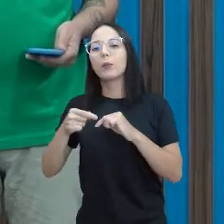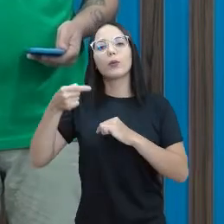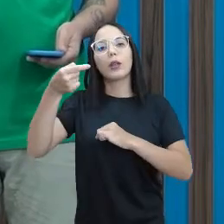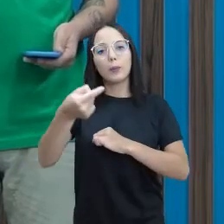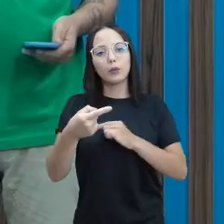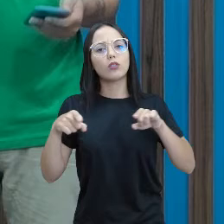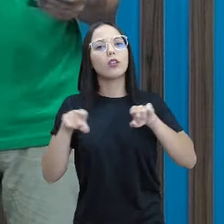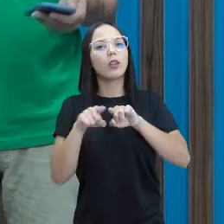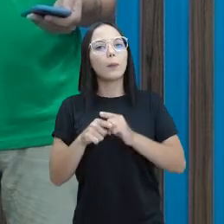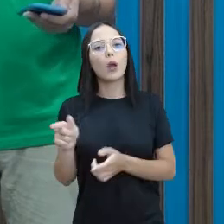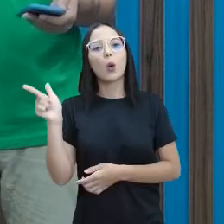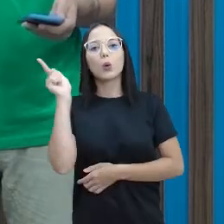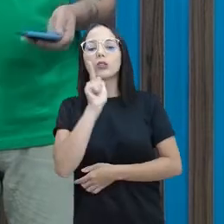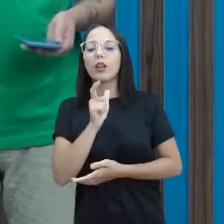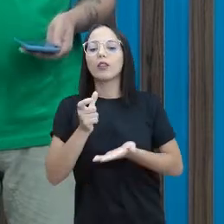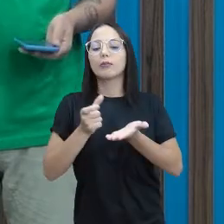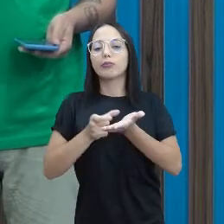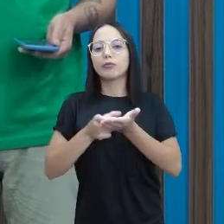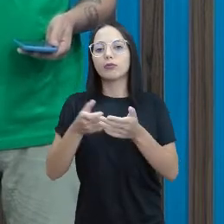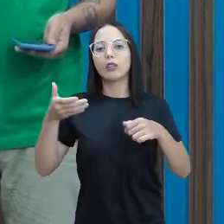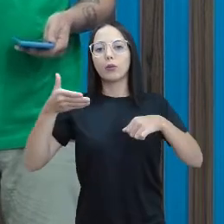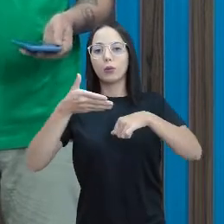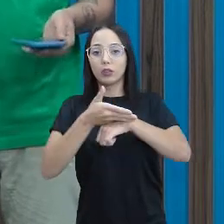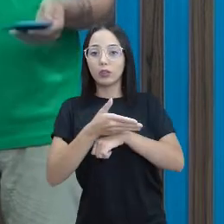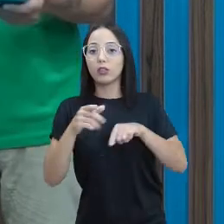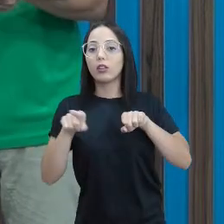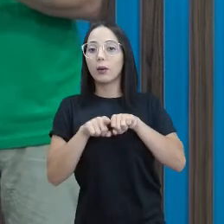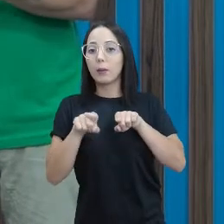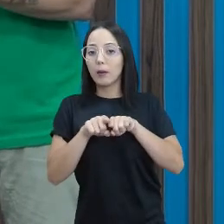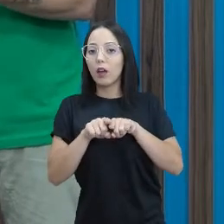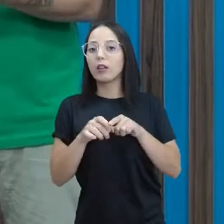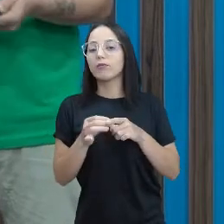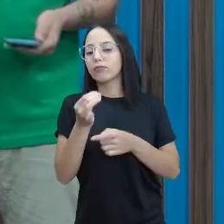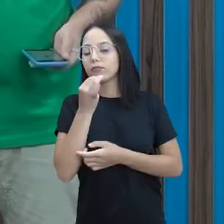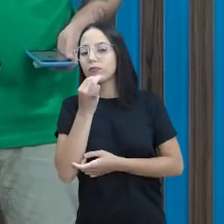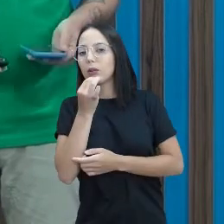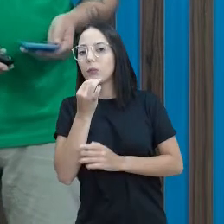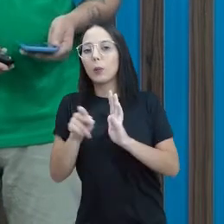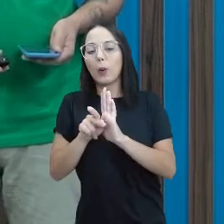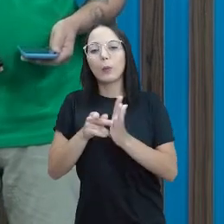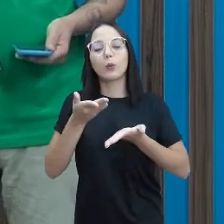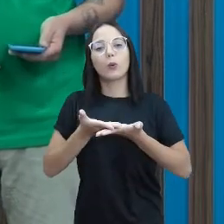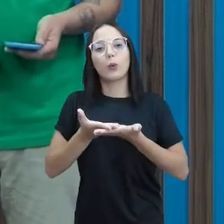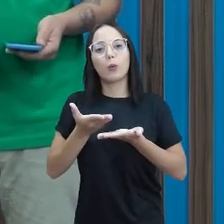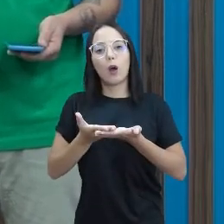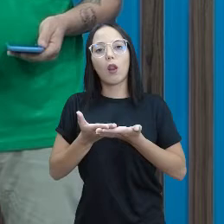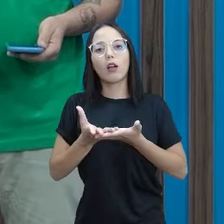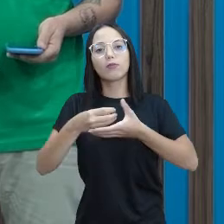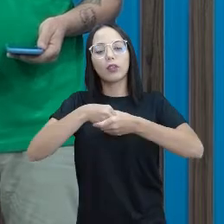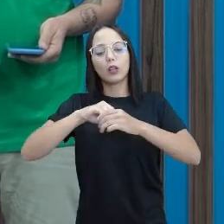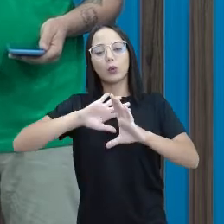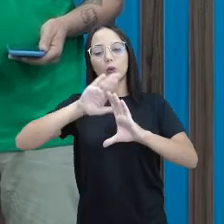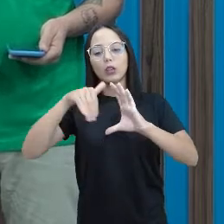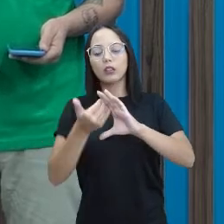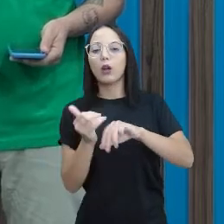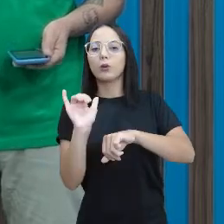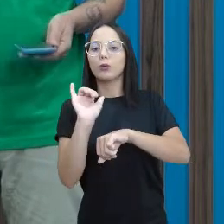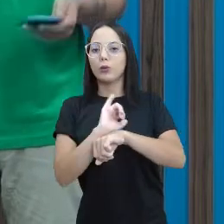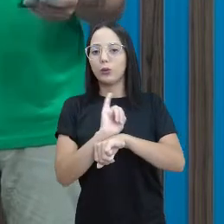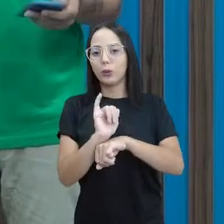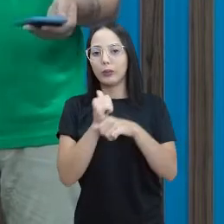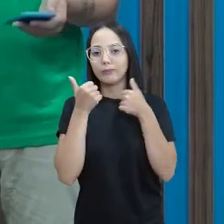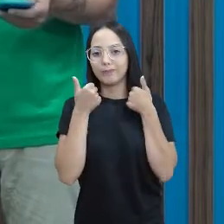também consegue lá pelo aplicativo ir pelo repositório e chegar às aulas lá no nosso canal no YouTube, tá